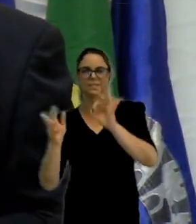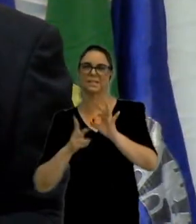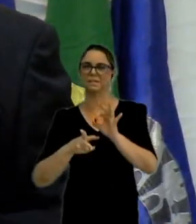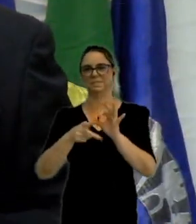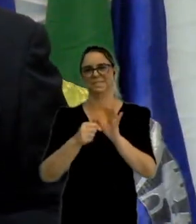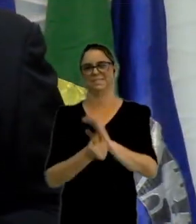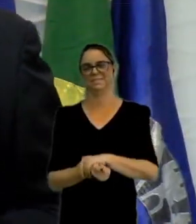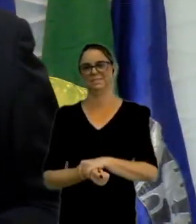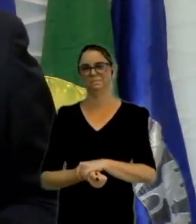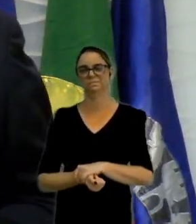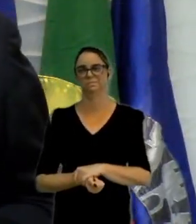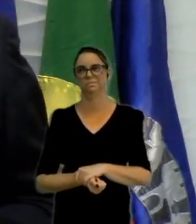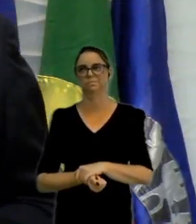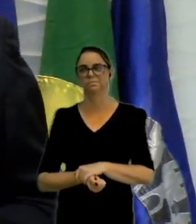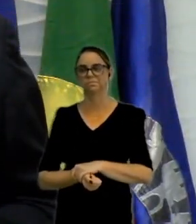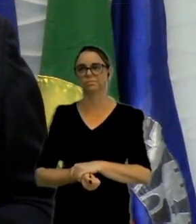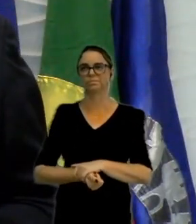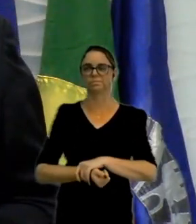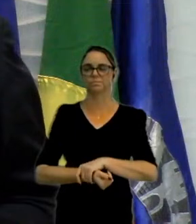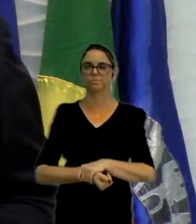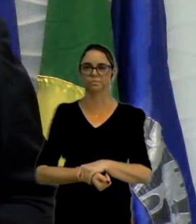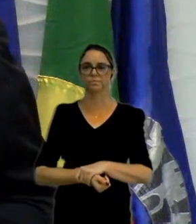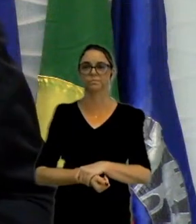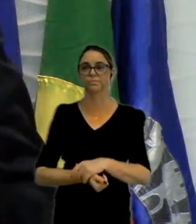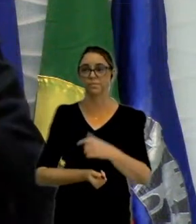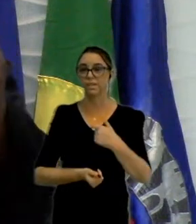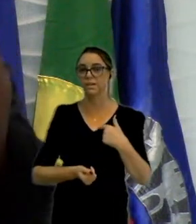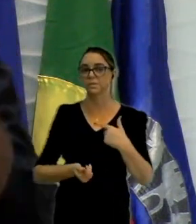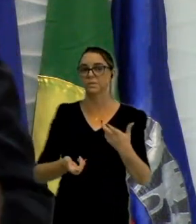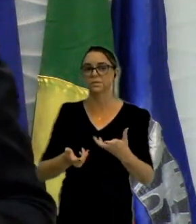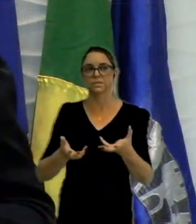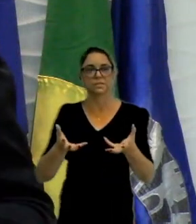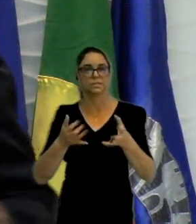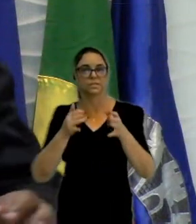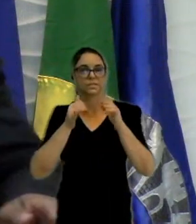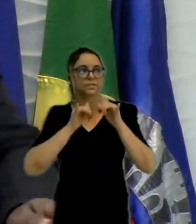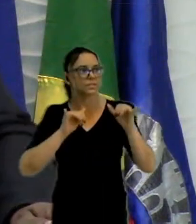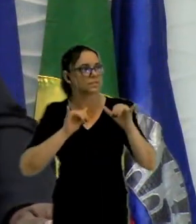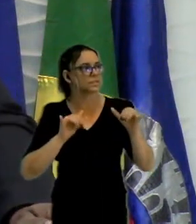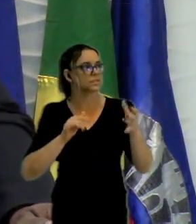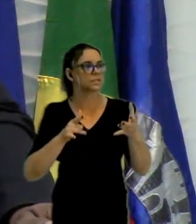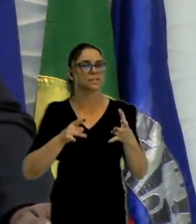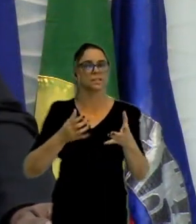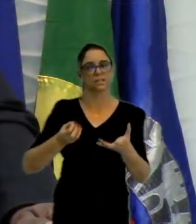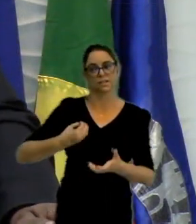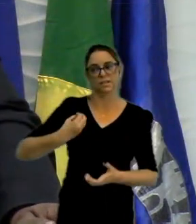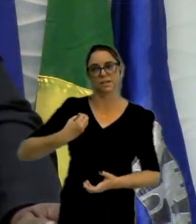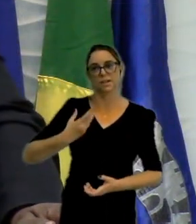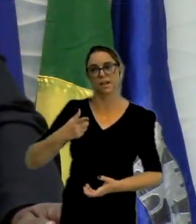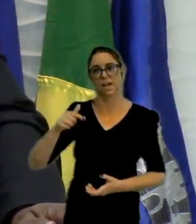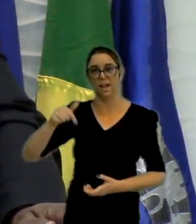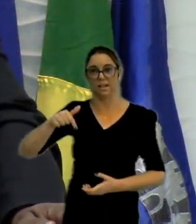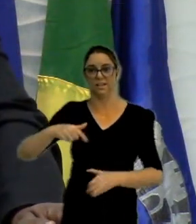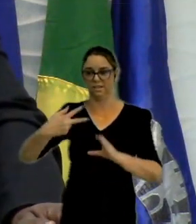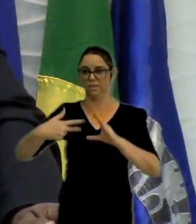Eu quero até registrar a presença do BM Notícia, que está marcando